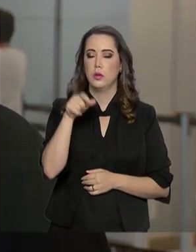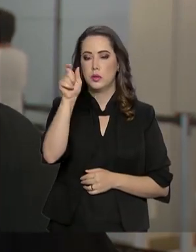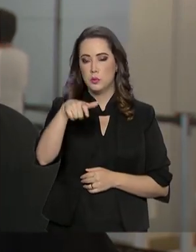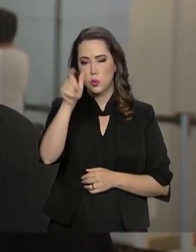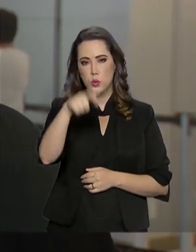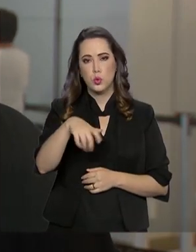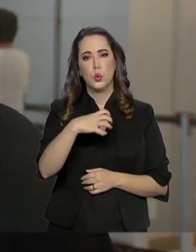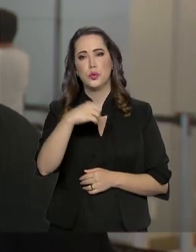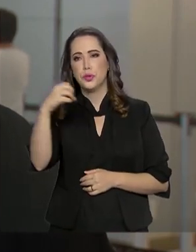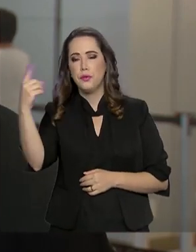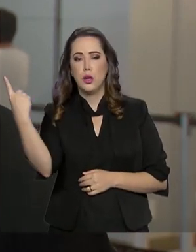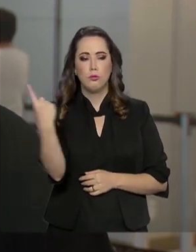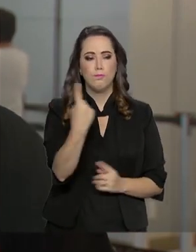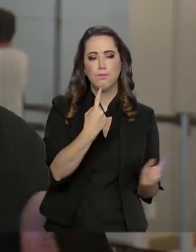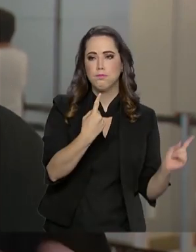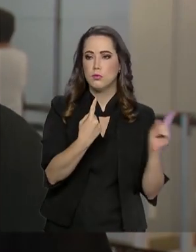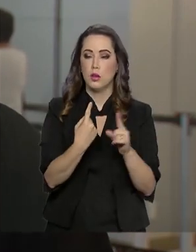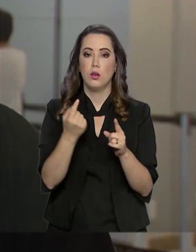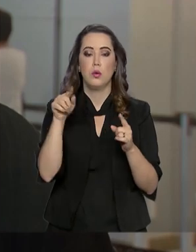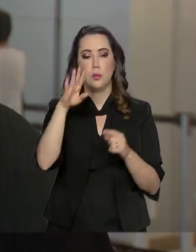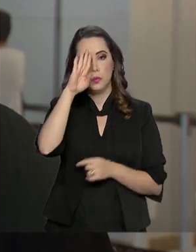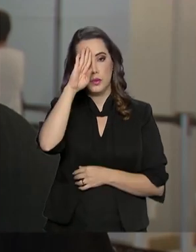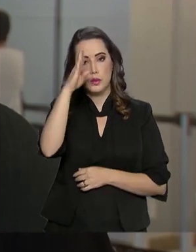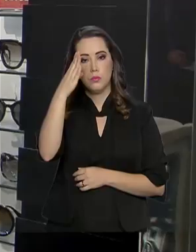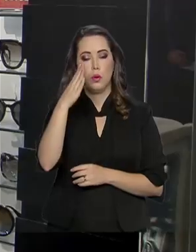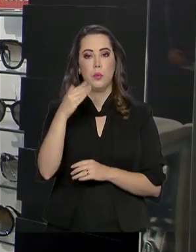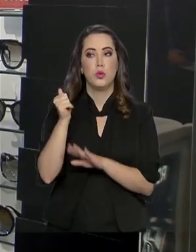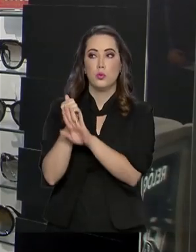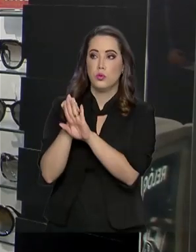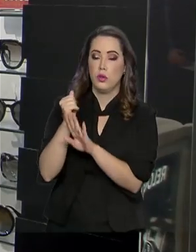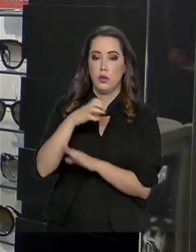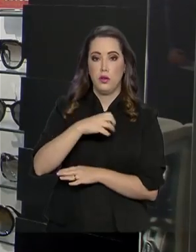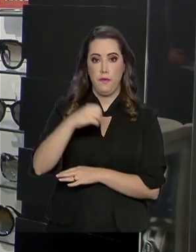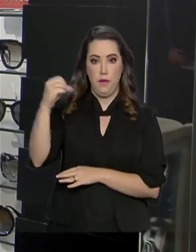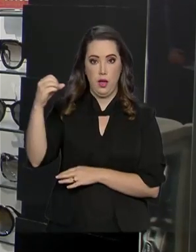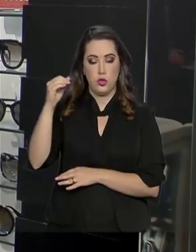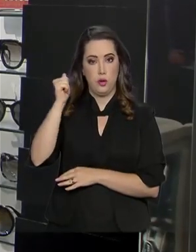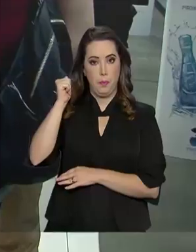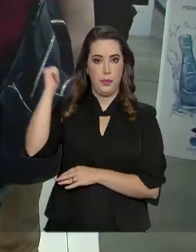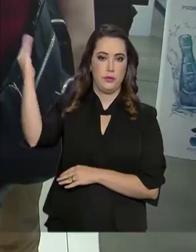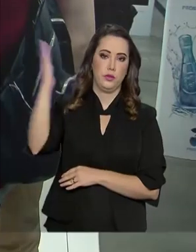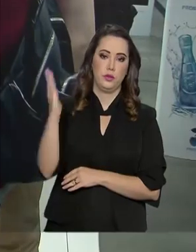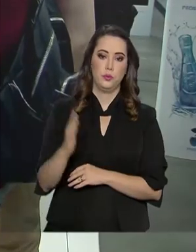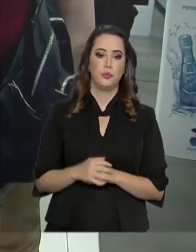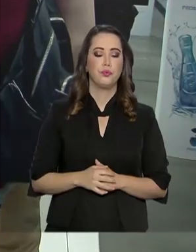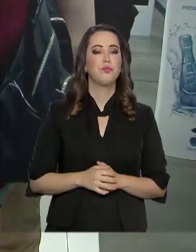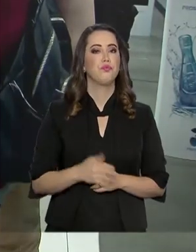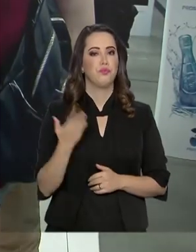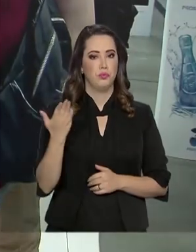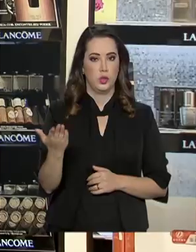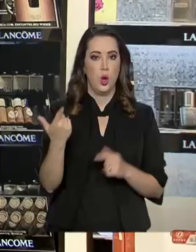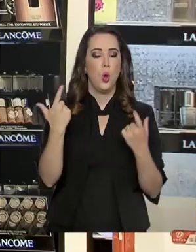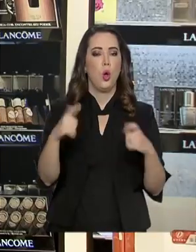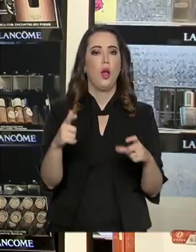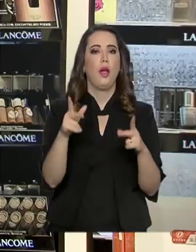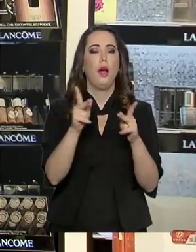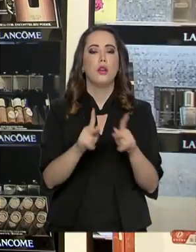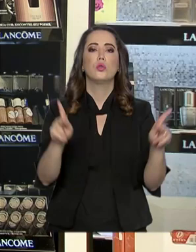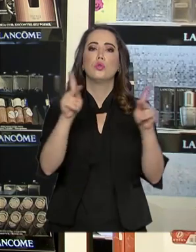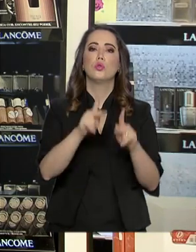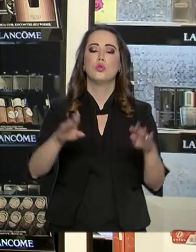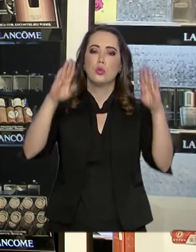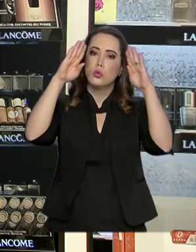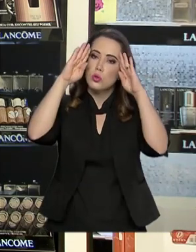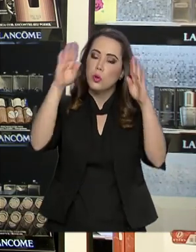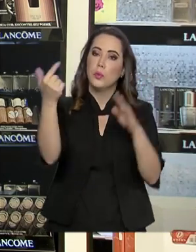aos usuários do aeroporto da área principalmente internacional conhecidas como free shops as lojas francas vendem produtos livres de